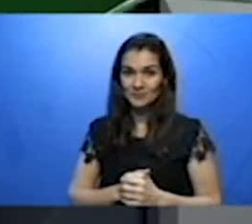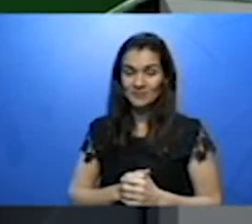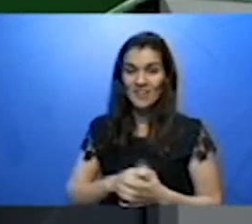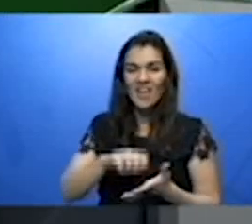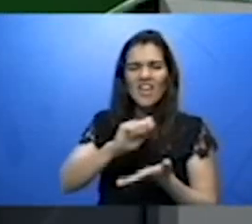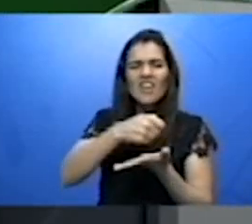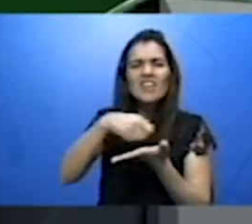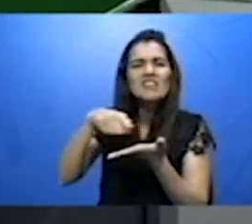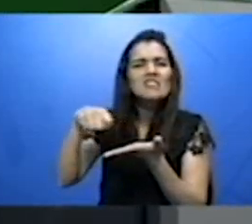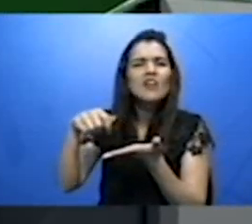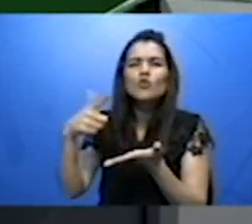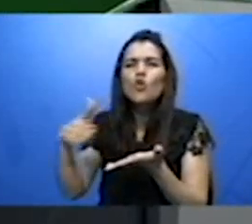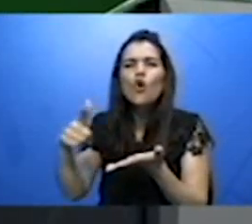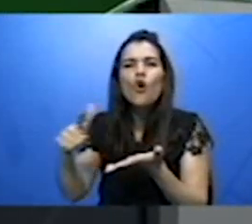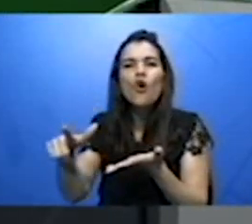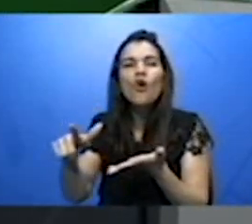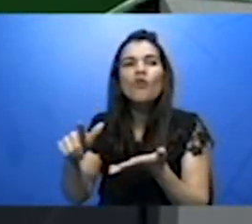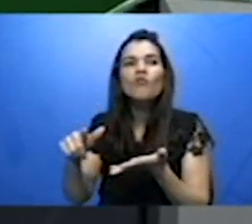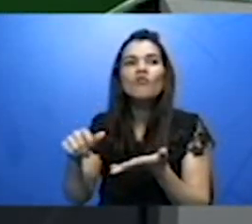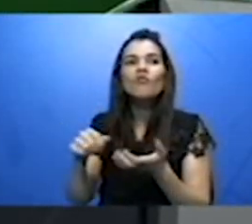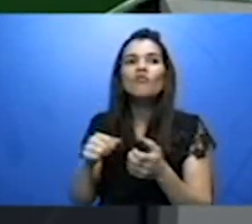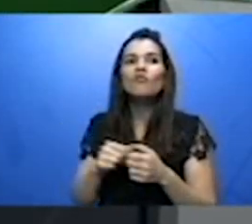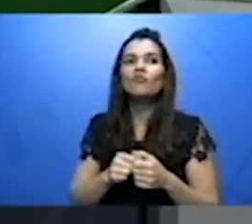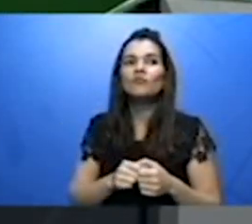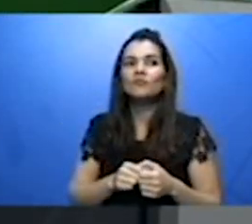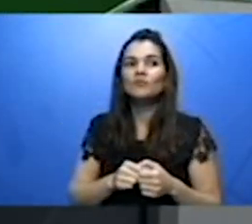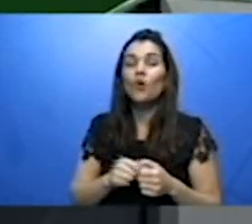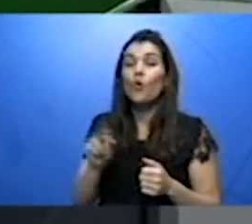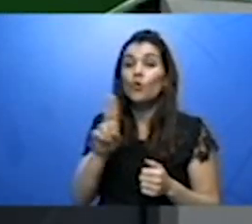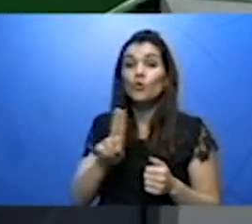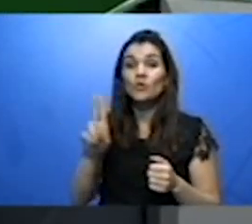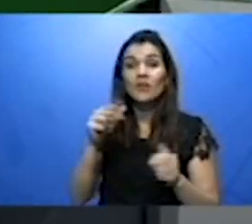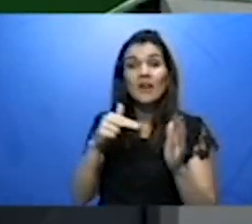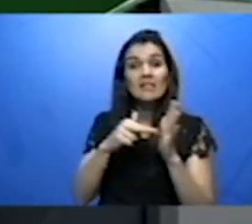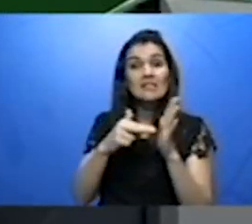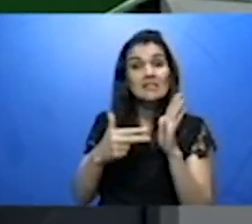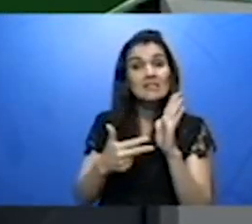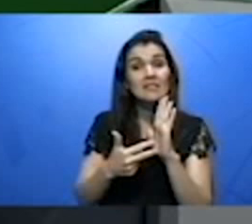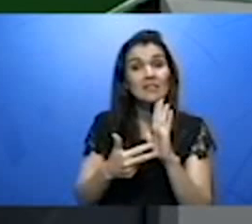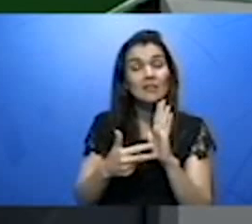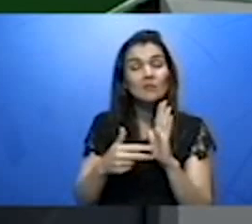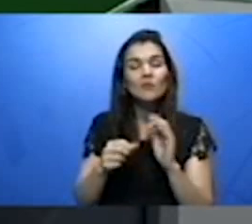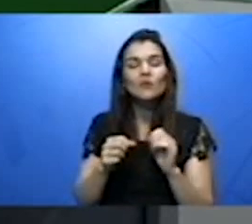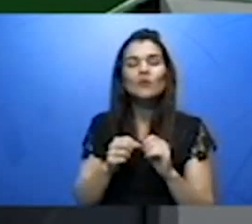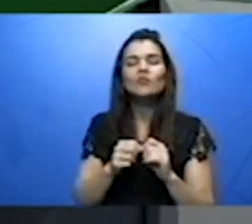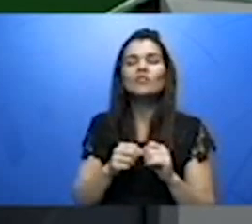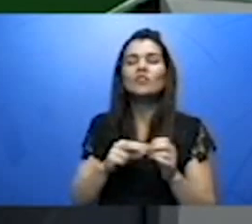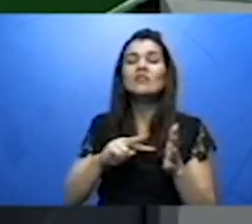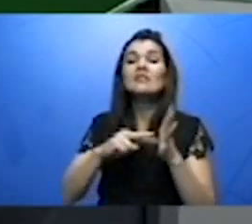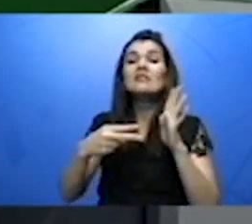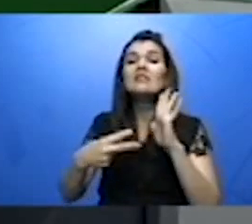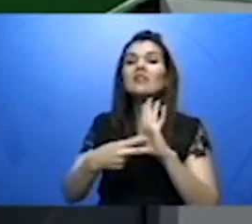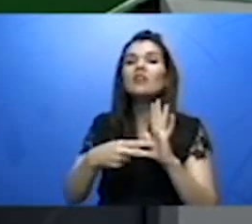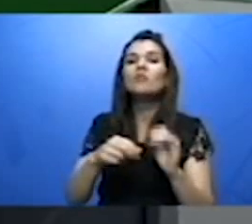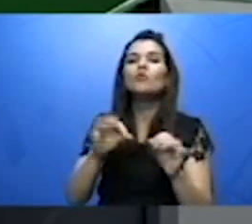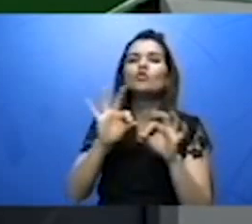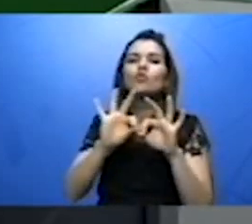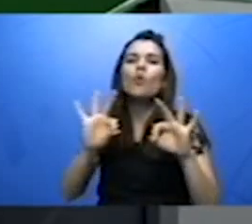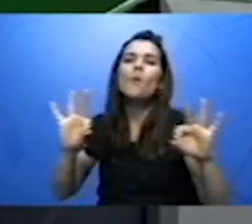Escreva as medidas dos itens abaixo usando os símbolos das unidades de medidas de comprimento